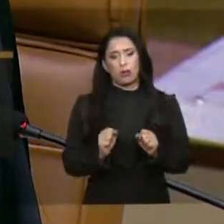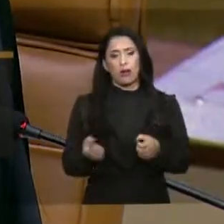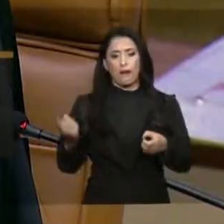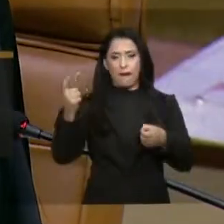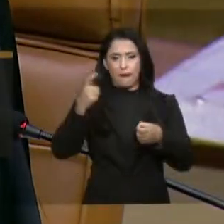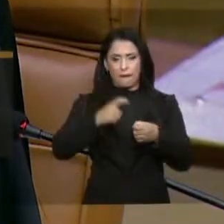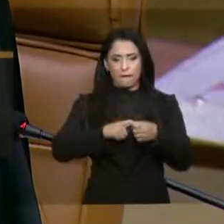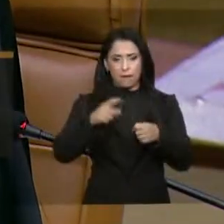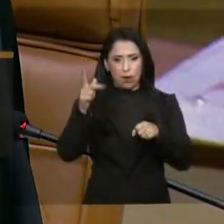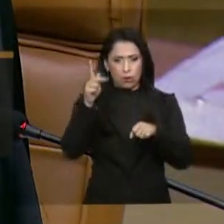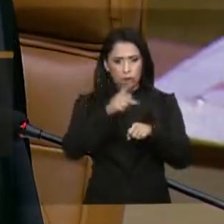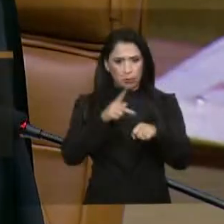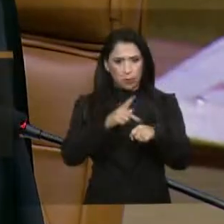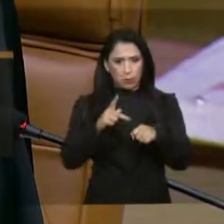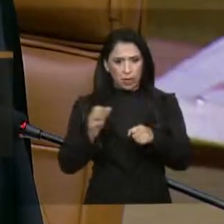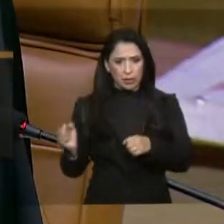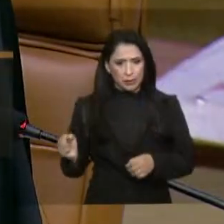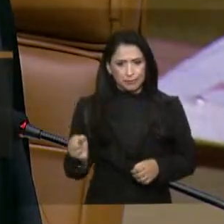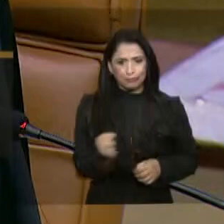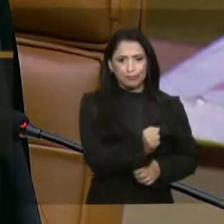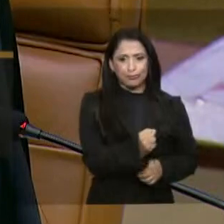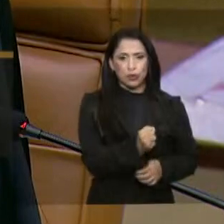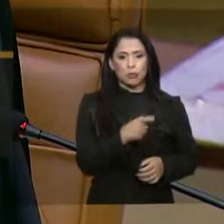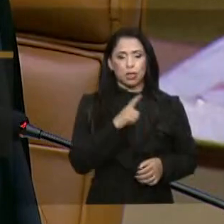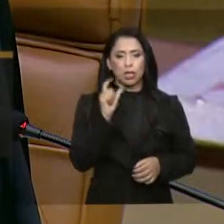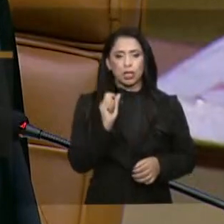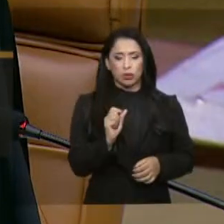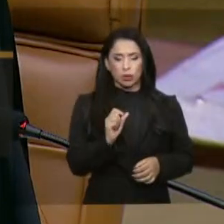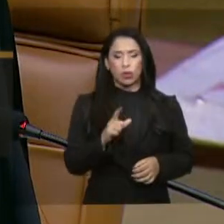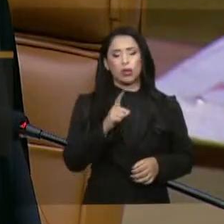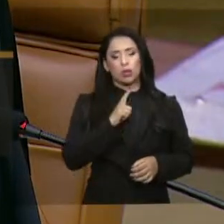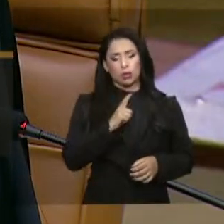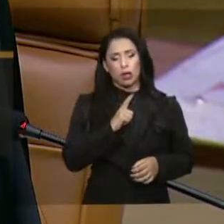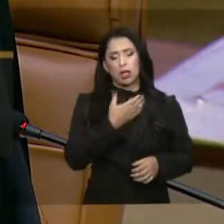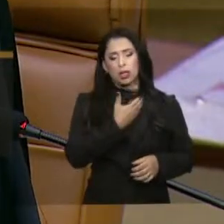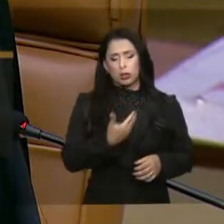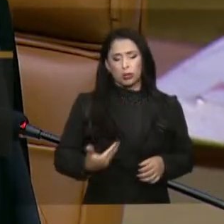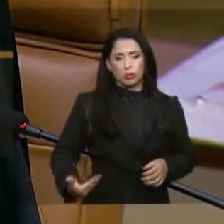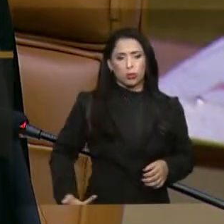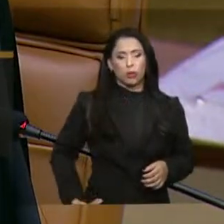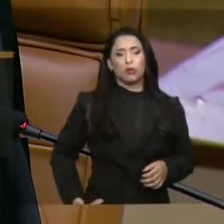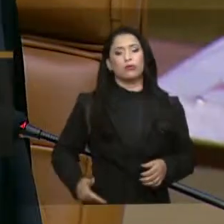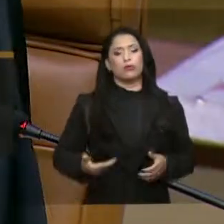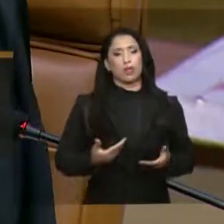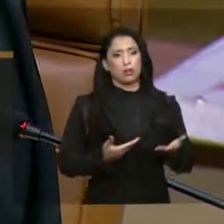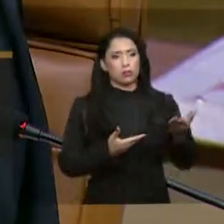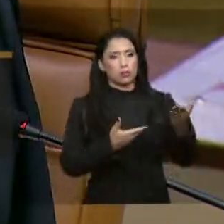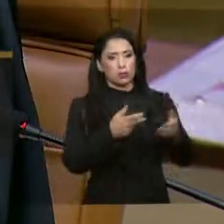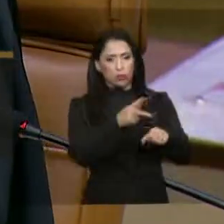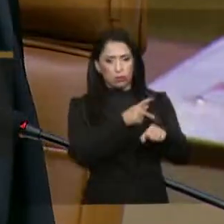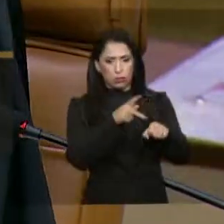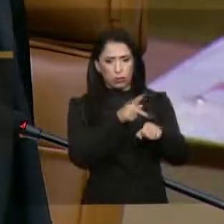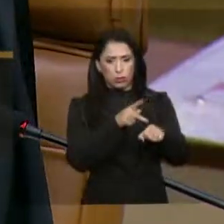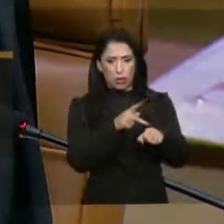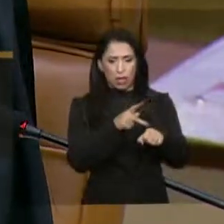instrumento, pese ser um instrumento de cooperação diplomática entre os Estados-membros,